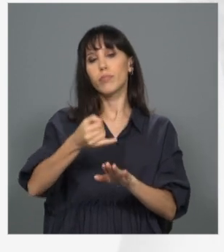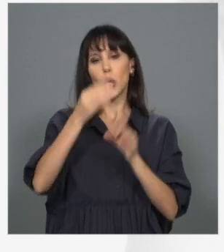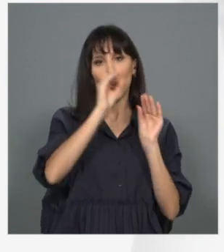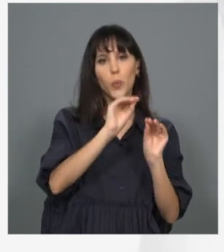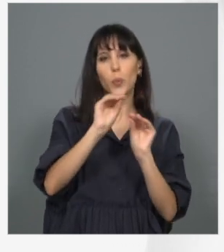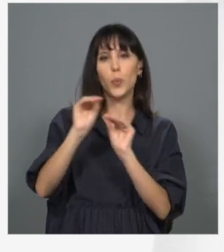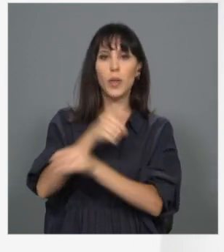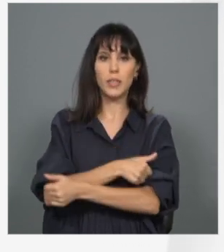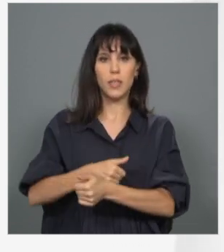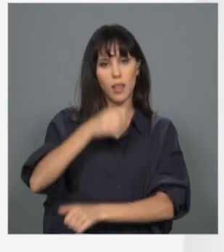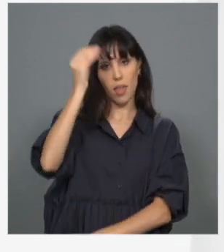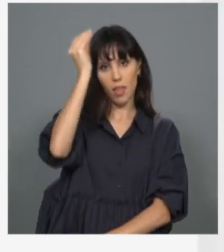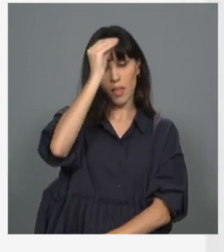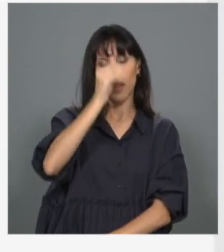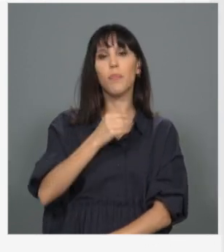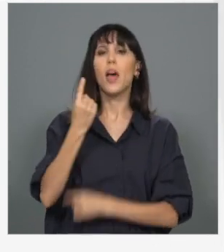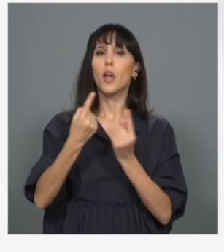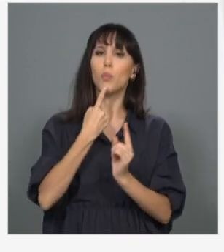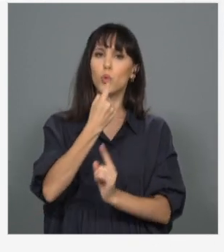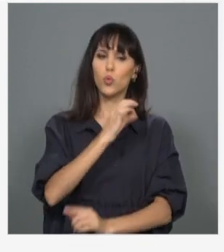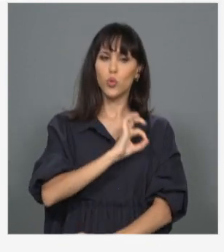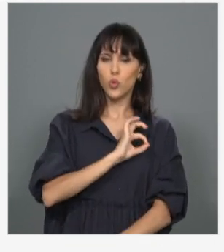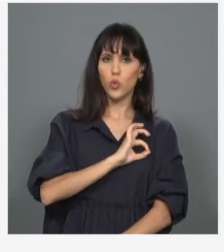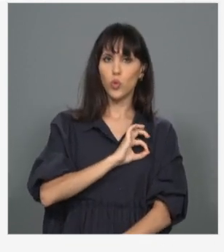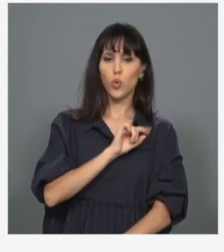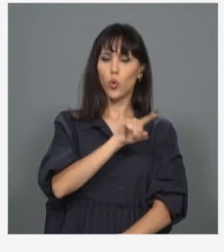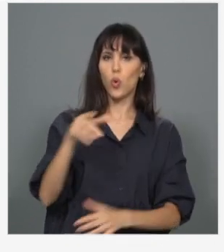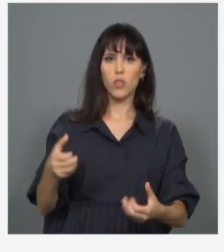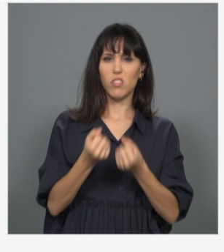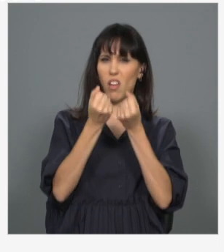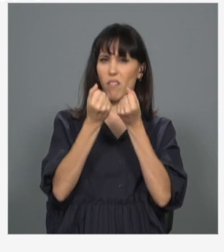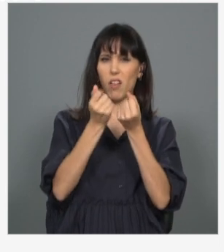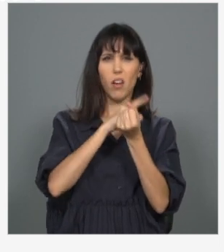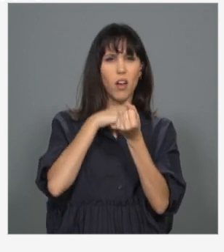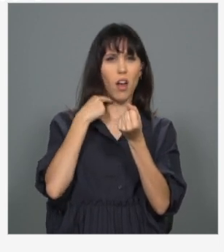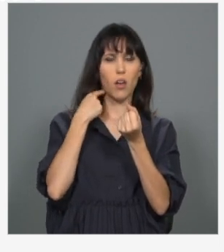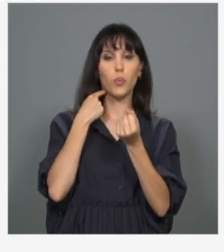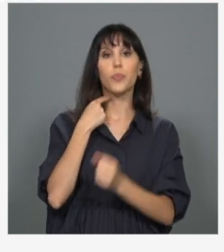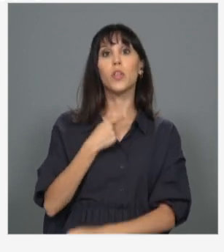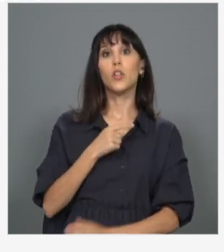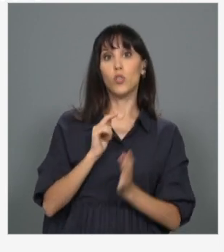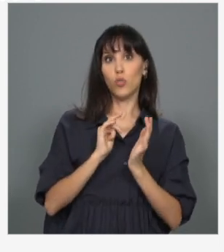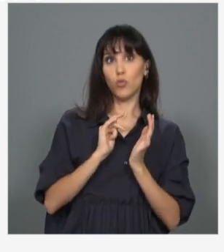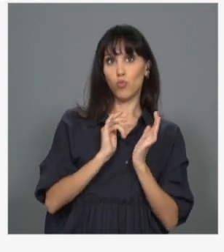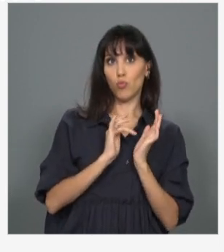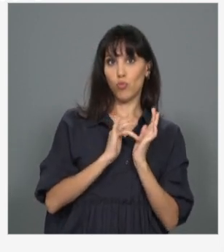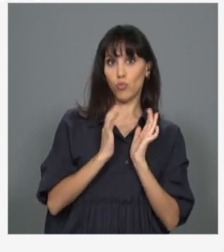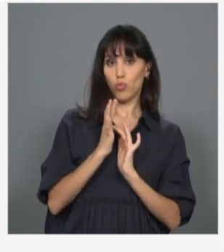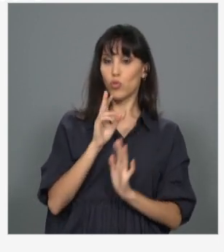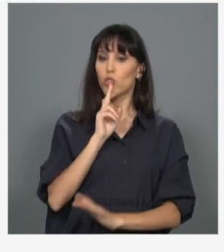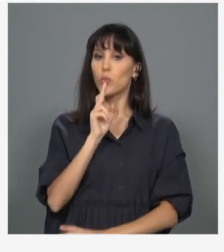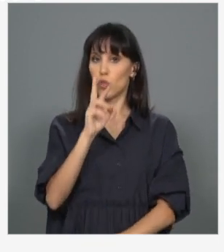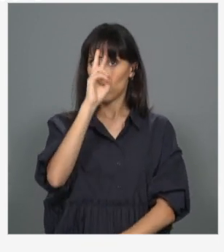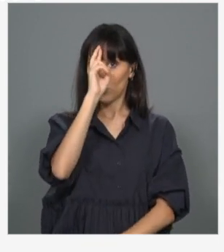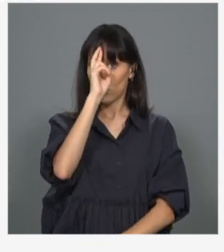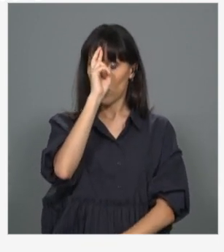lhe perguntou: Senhor, são poucos os que se salvam? Ele respondeu: Esforçai-vos por entrar pela